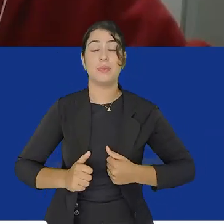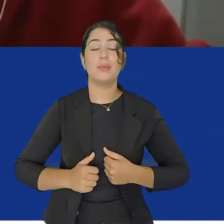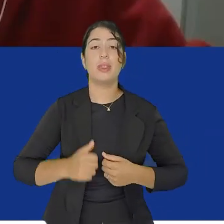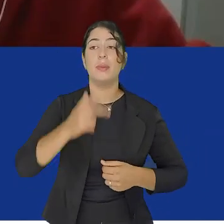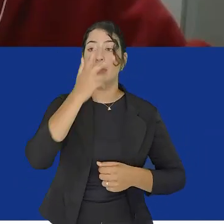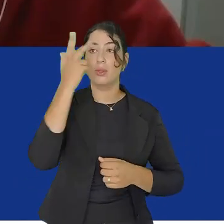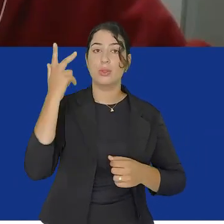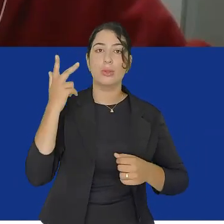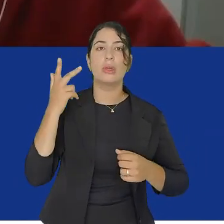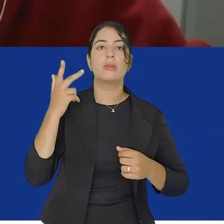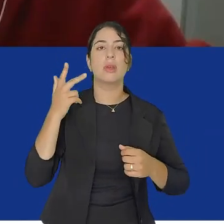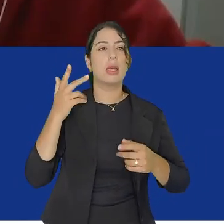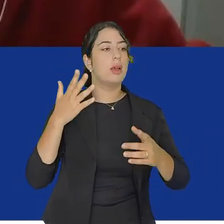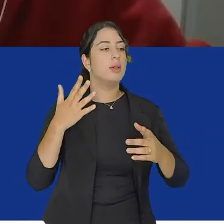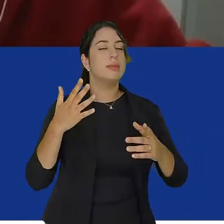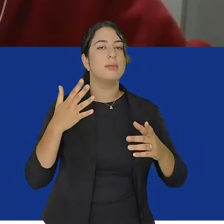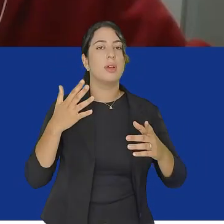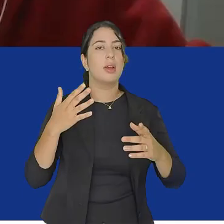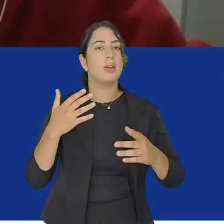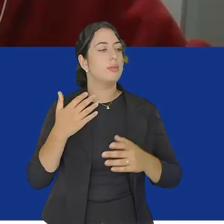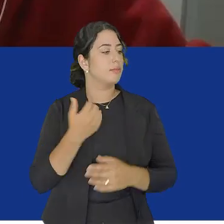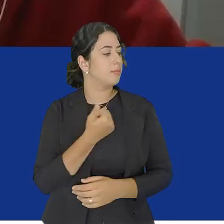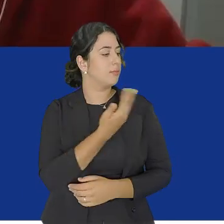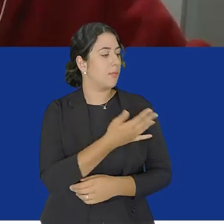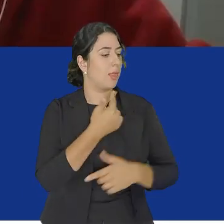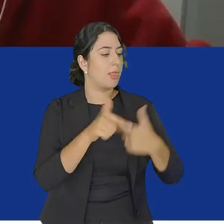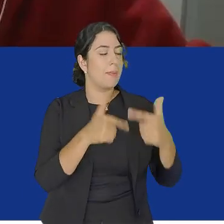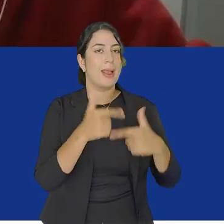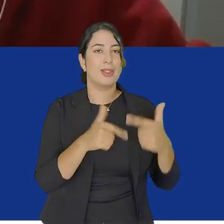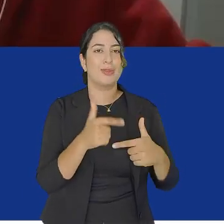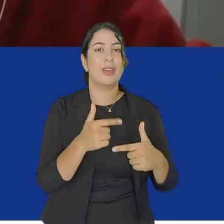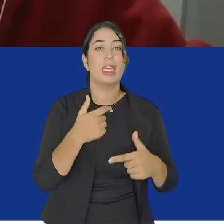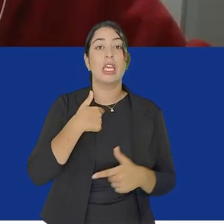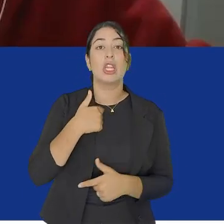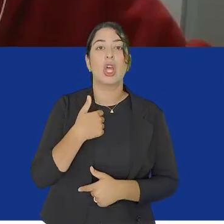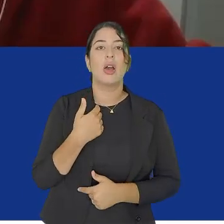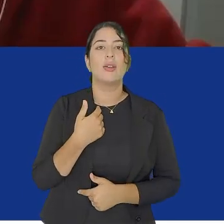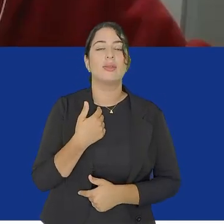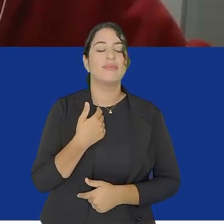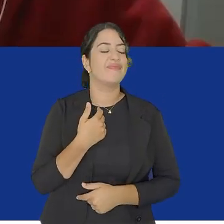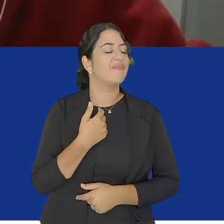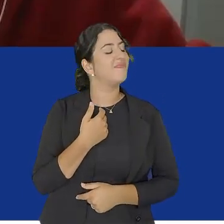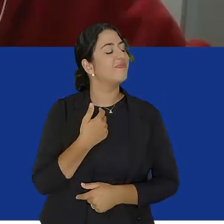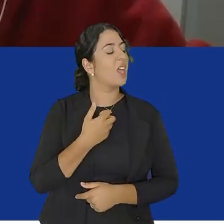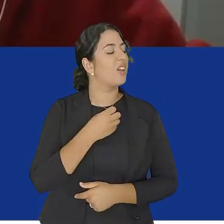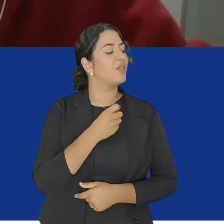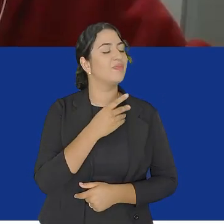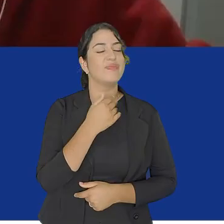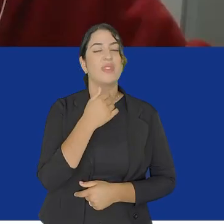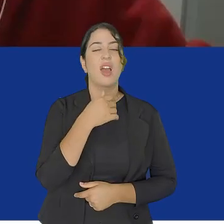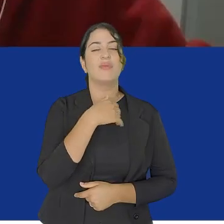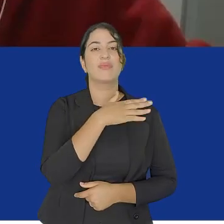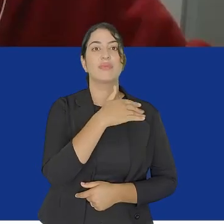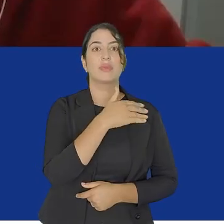uma consideração, muitas vezes na solidão. E a solidão é a pior coisa que pode acontecer com alguém que acabou de